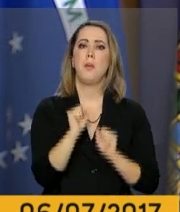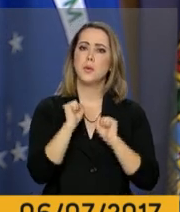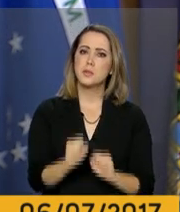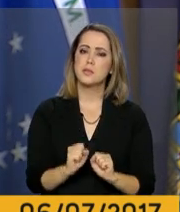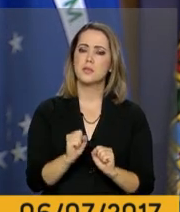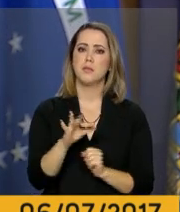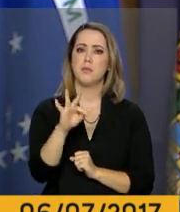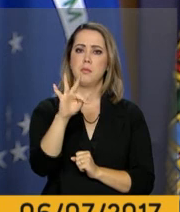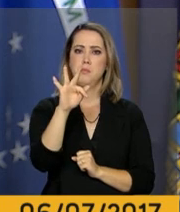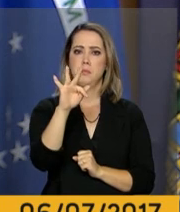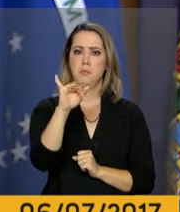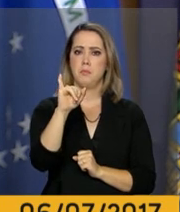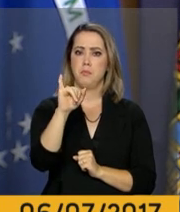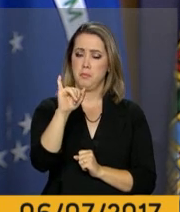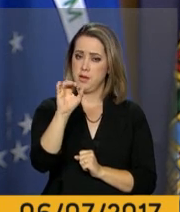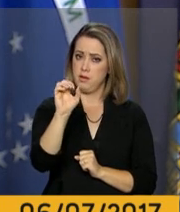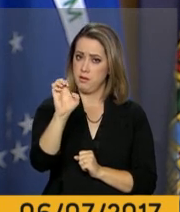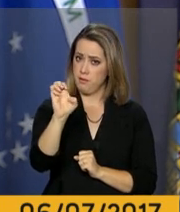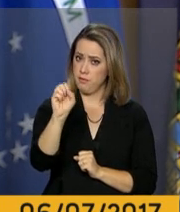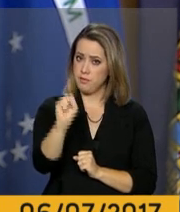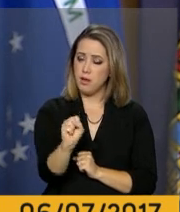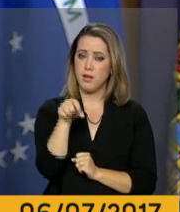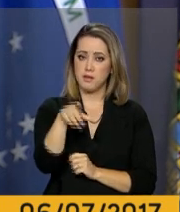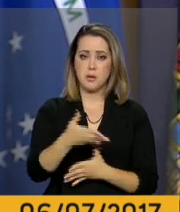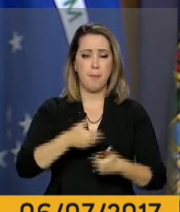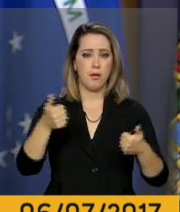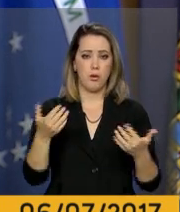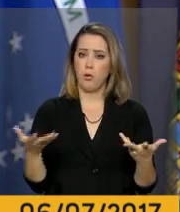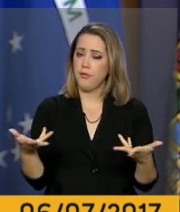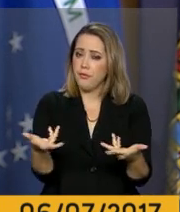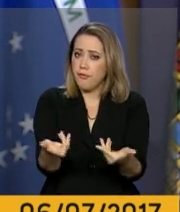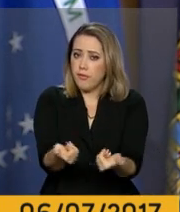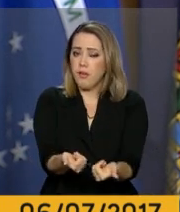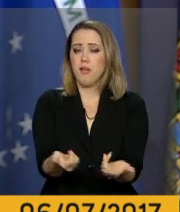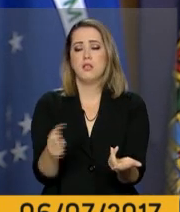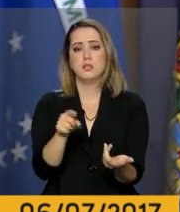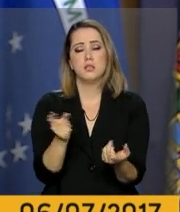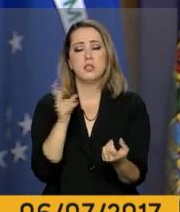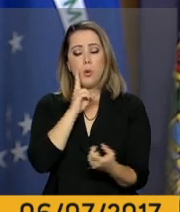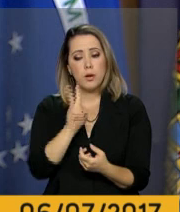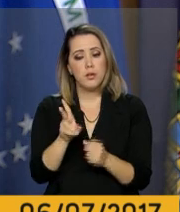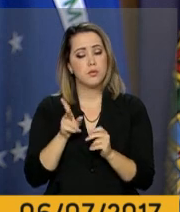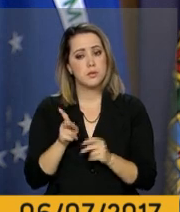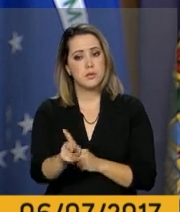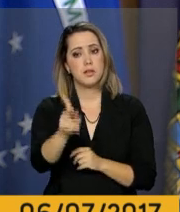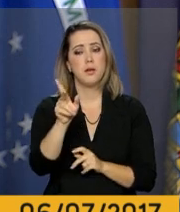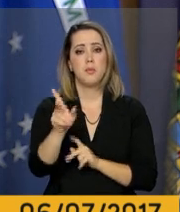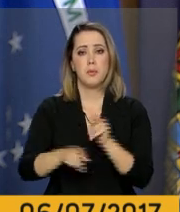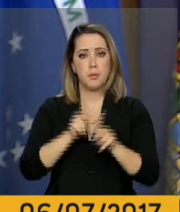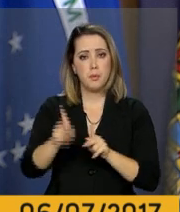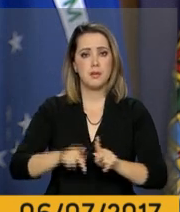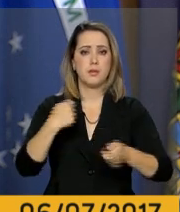talvez mais mais efetivo mais eficiente e voltar naturalmente para quem mais